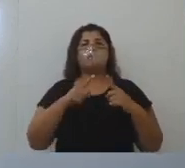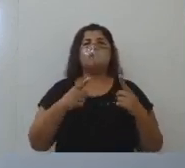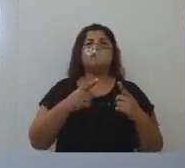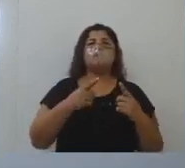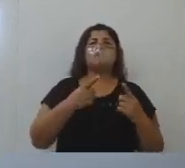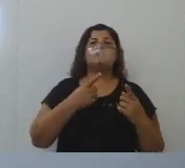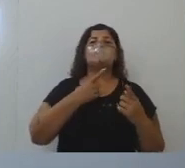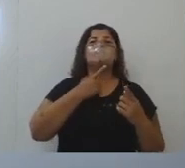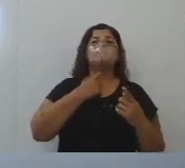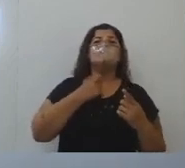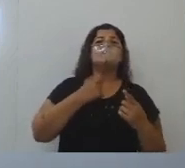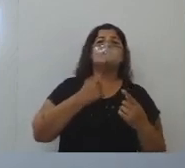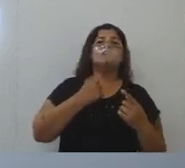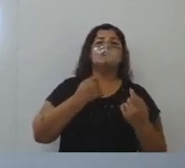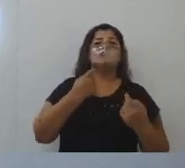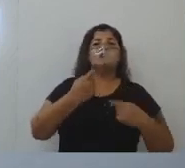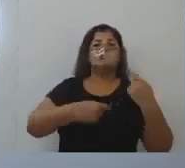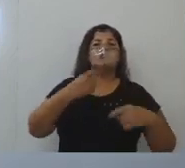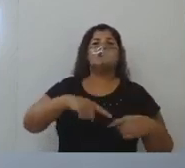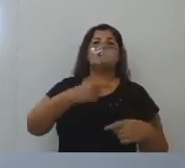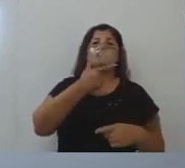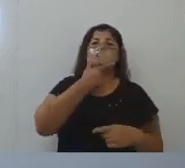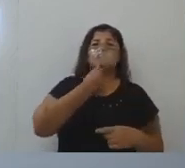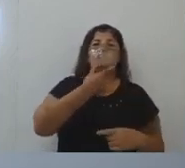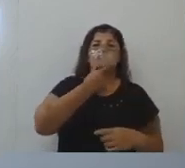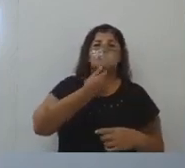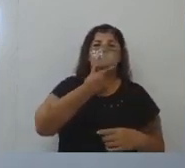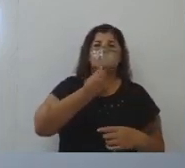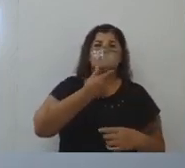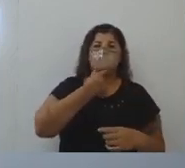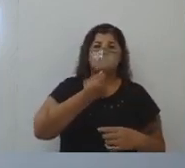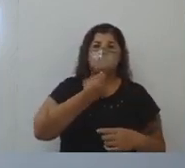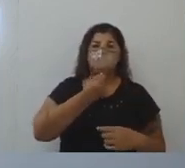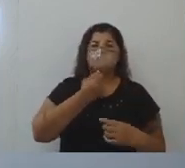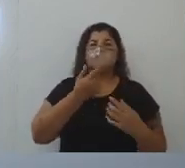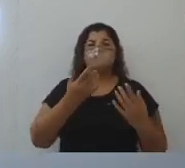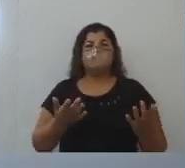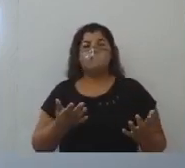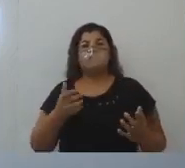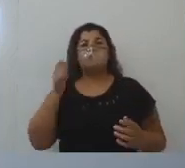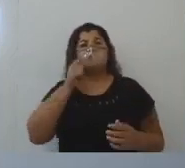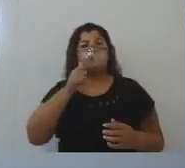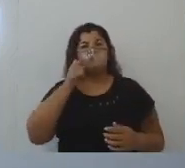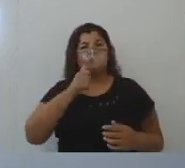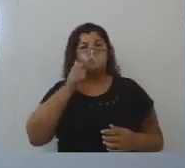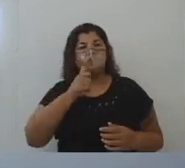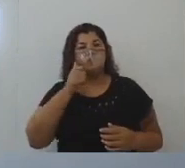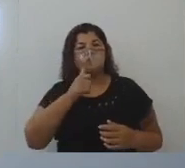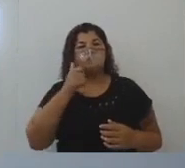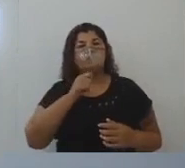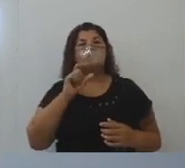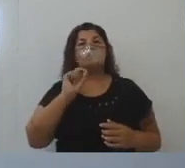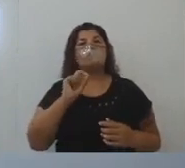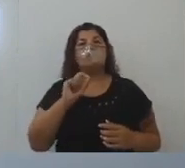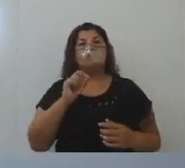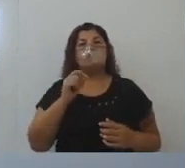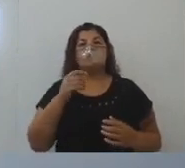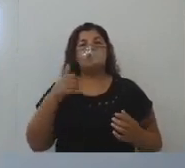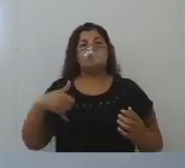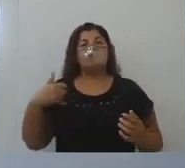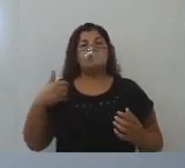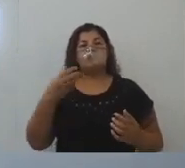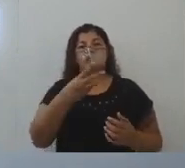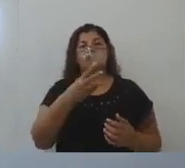biológico ele seja masculino, mas o meu corpo ele é feminino. Para essas mulheres, a expectativa de vida é de